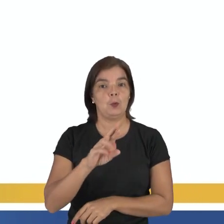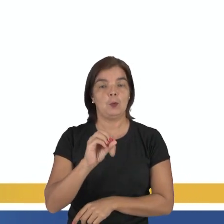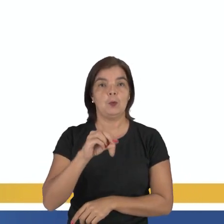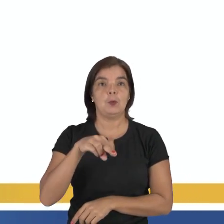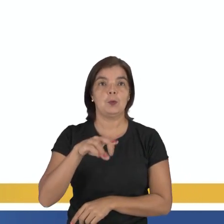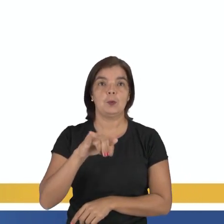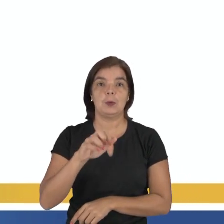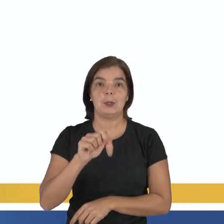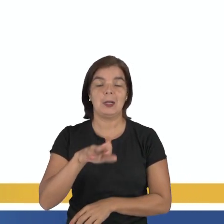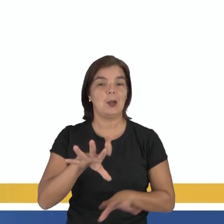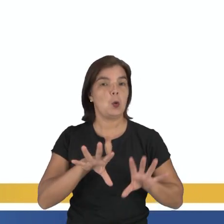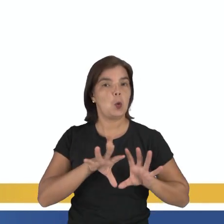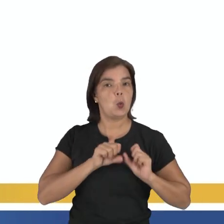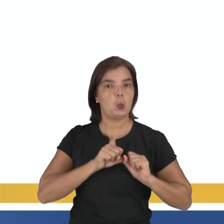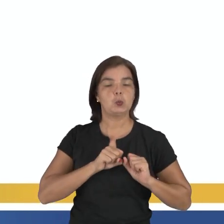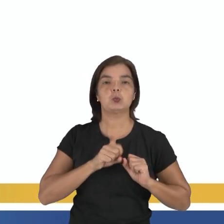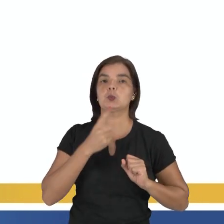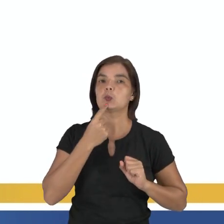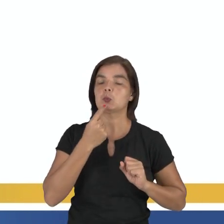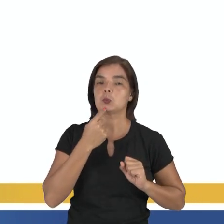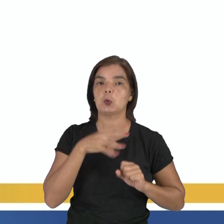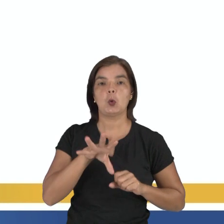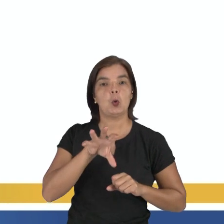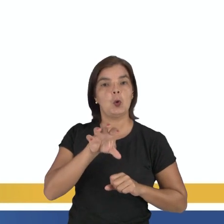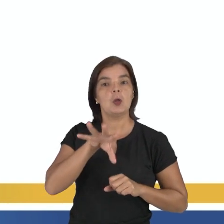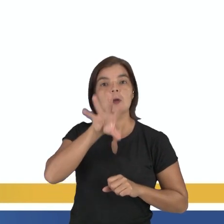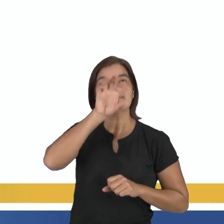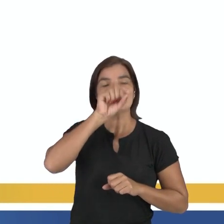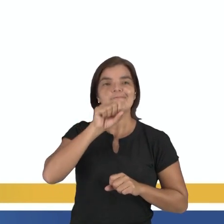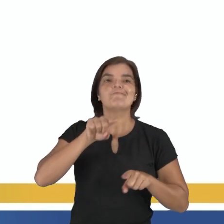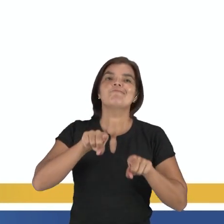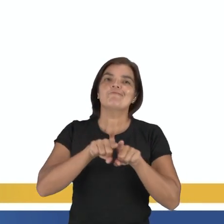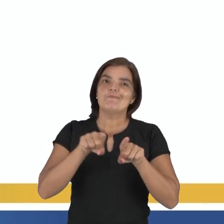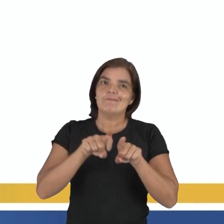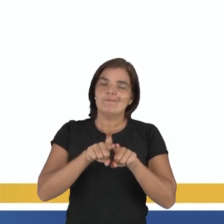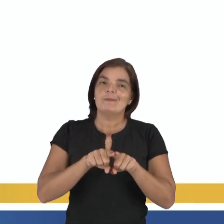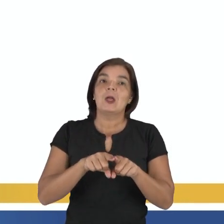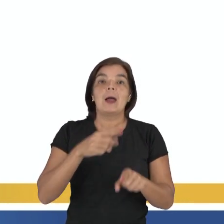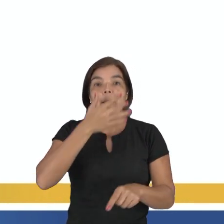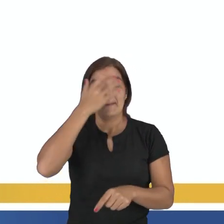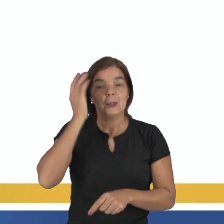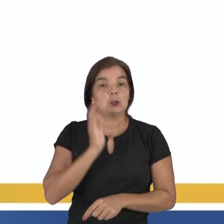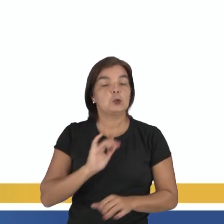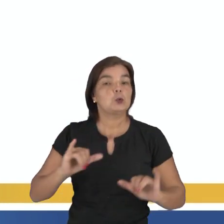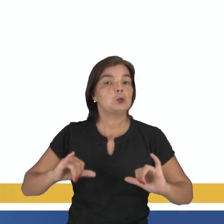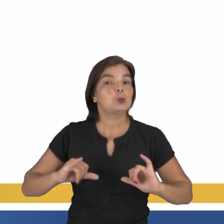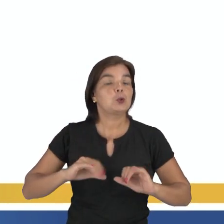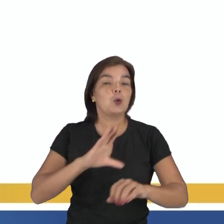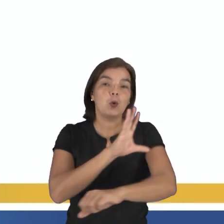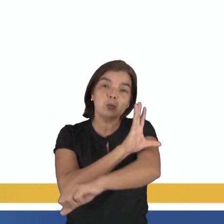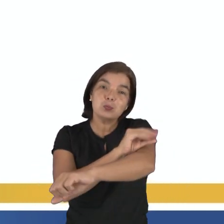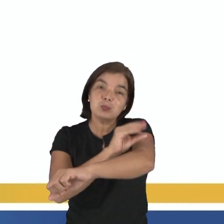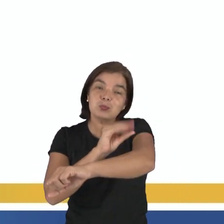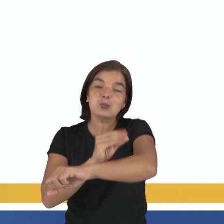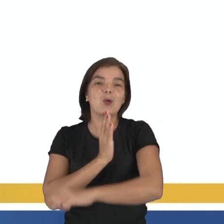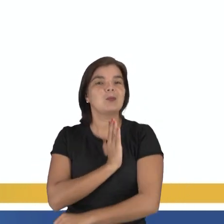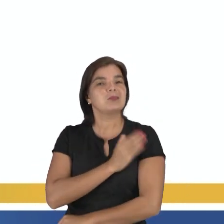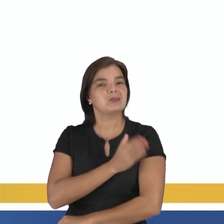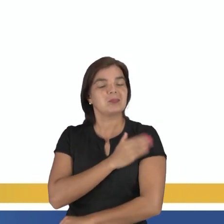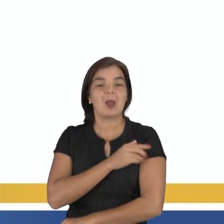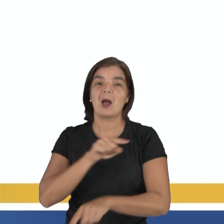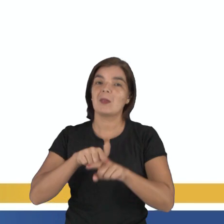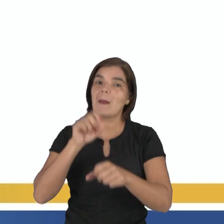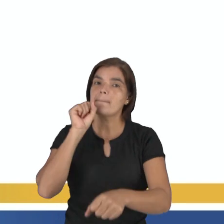ela não recebe sangue e oxigênio suficiente. E aí esse quadro pode levar ao sofrimento do músculo cardíaco, podendo